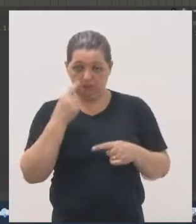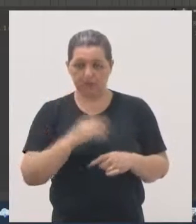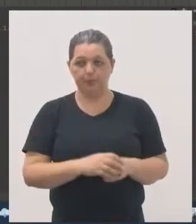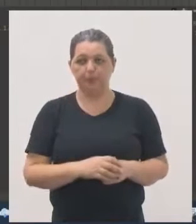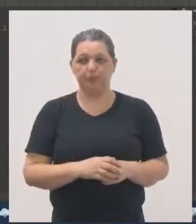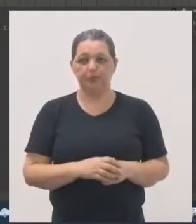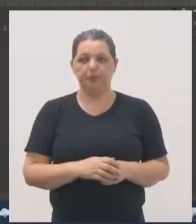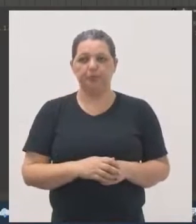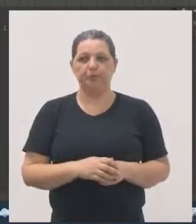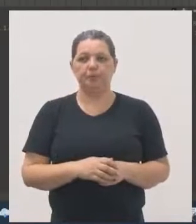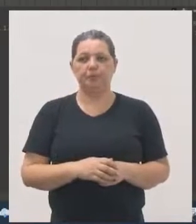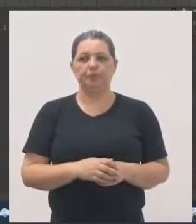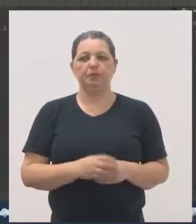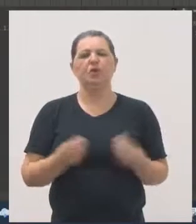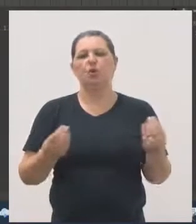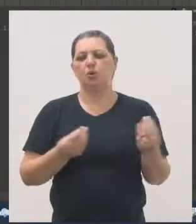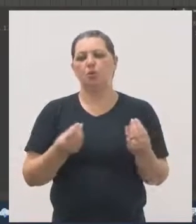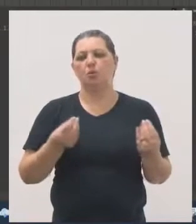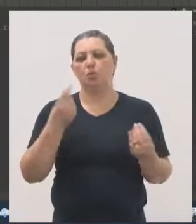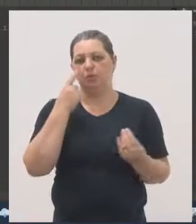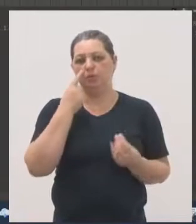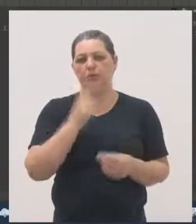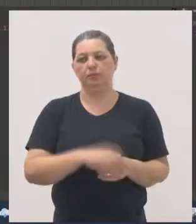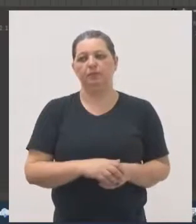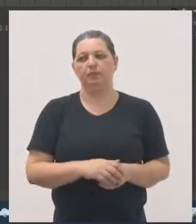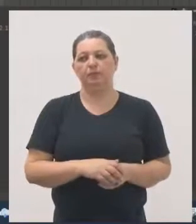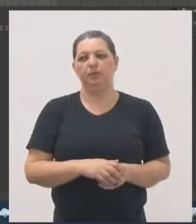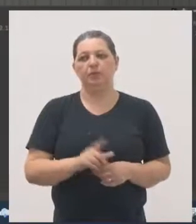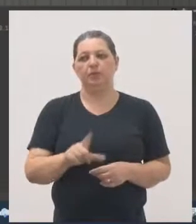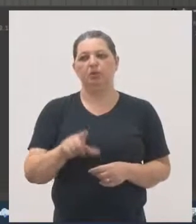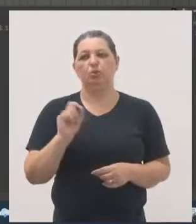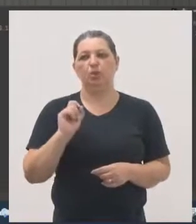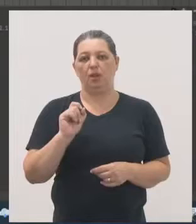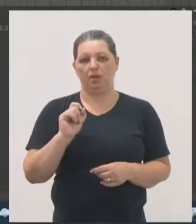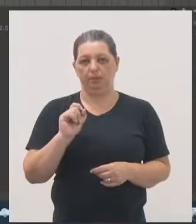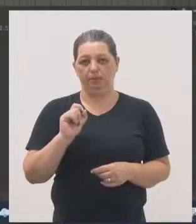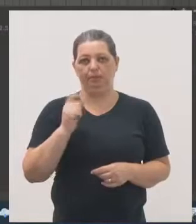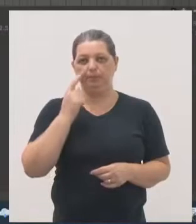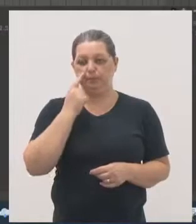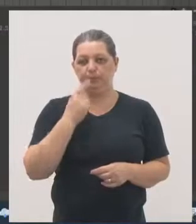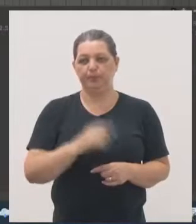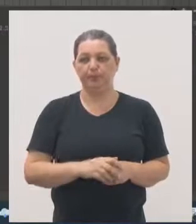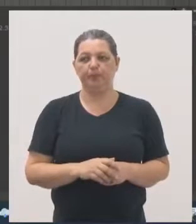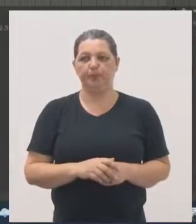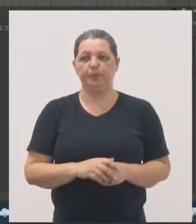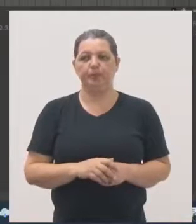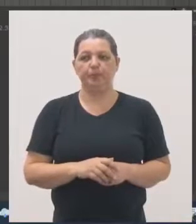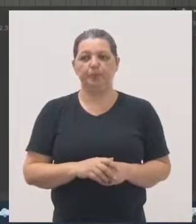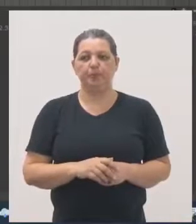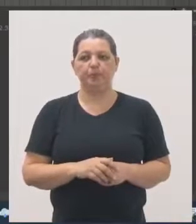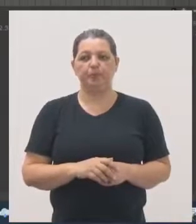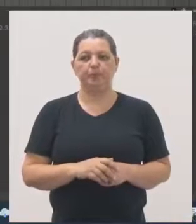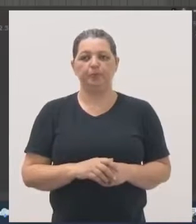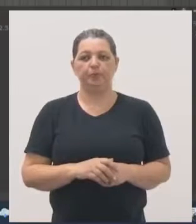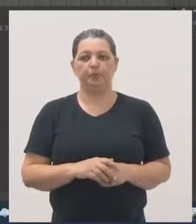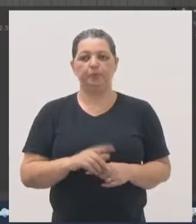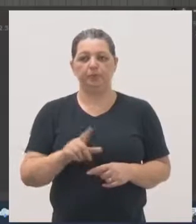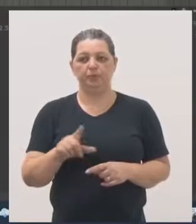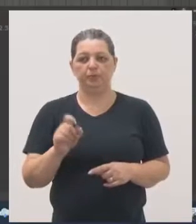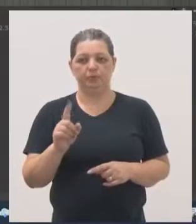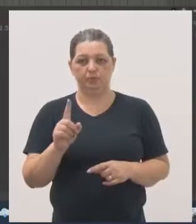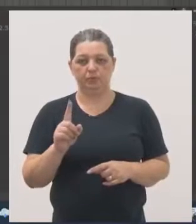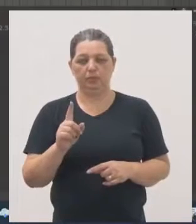que funciona. Vamos lá, deixa eu selecionar. Eu vou selecionar esse pedaço aqui e vou apertar aqui para ele